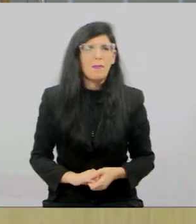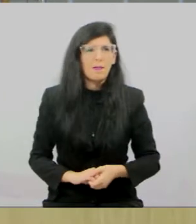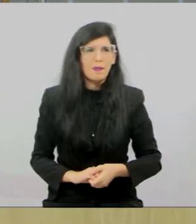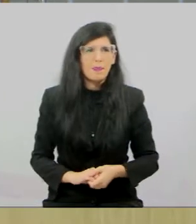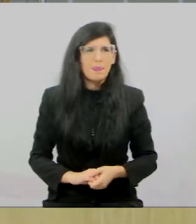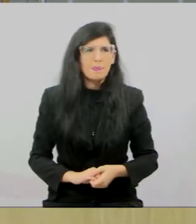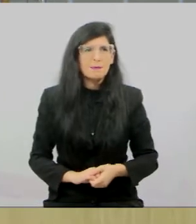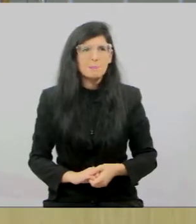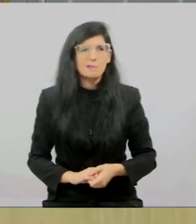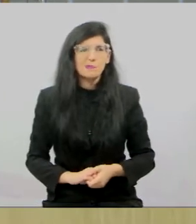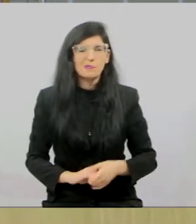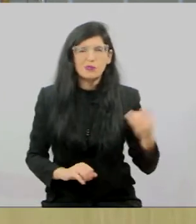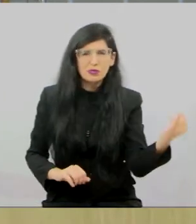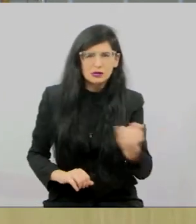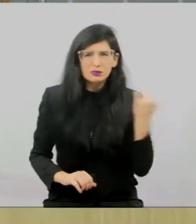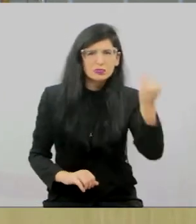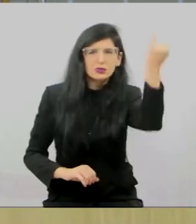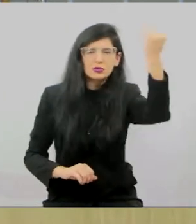à importante profissão.